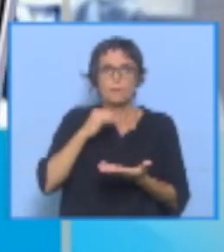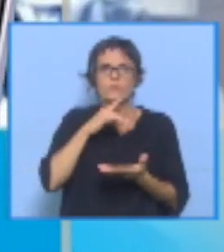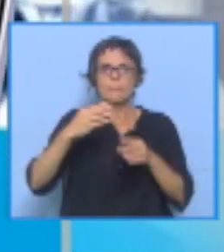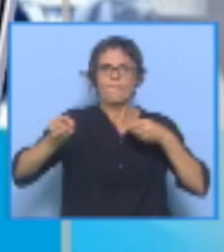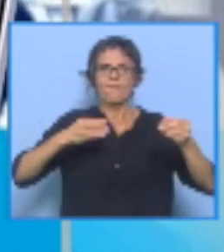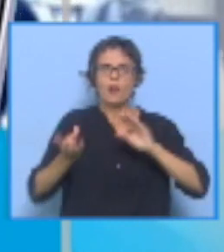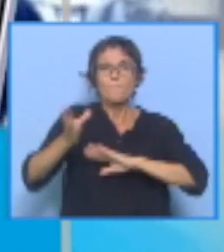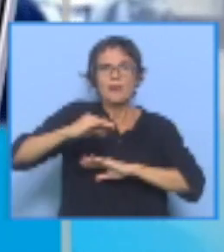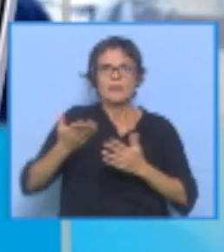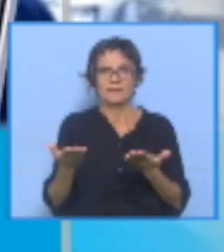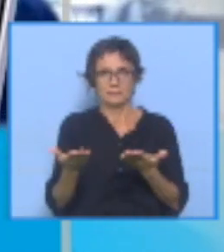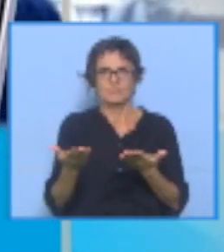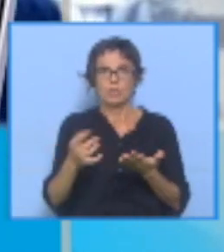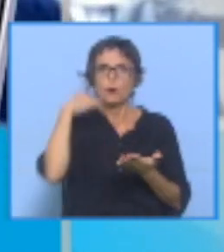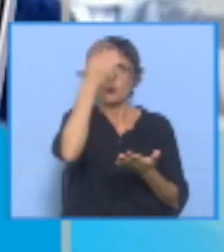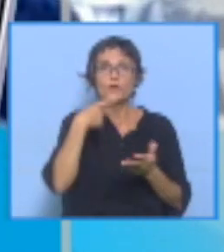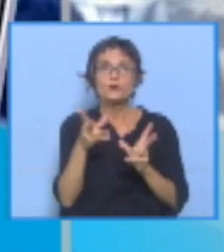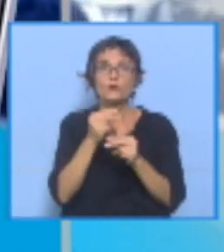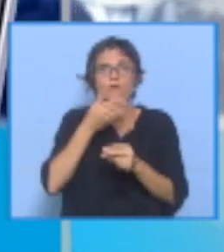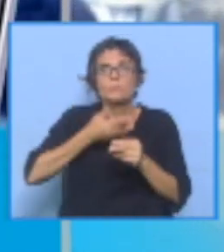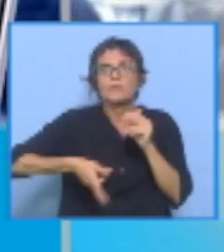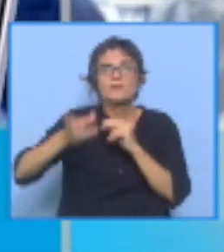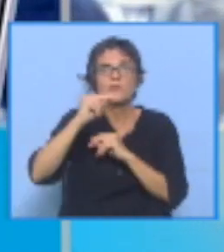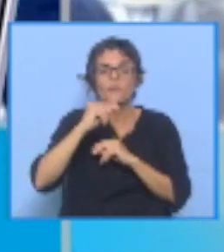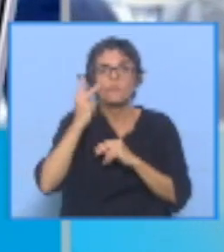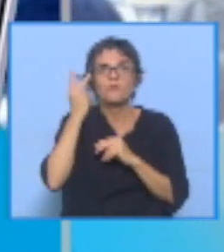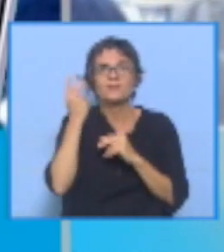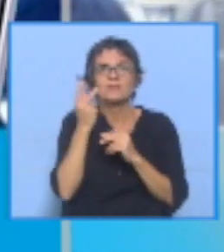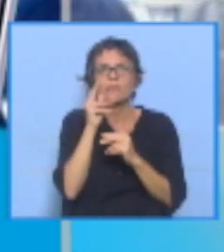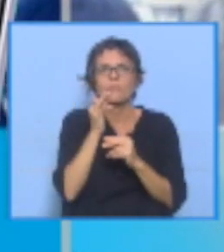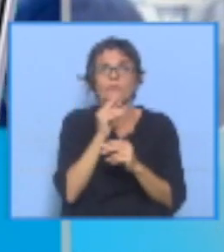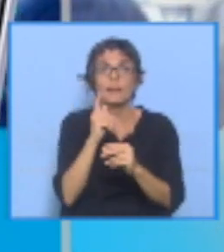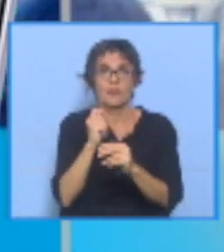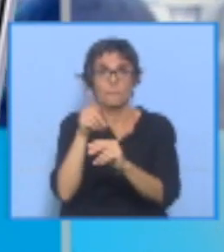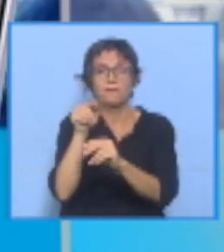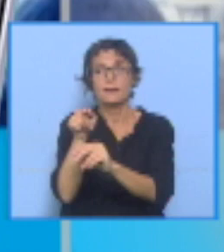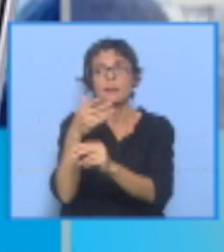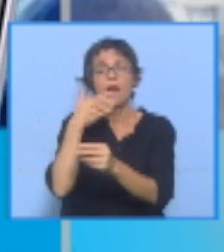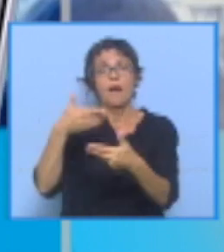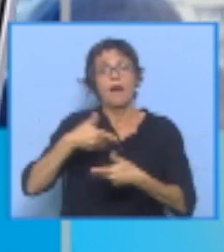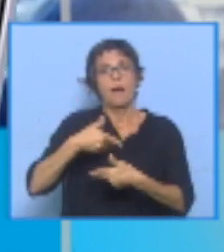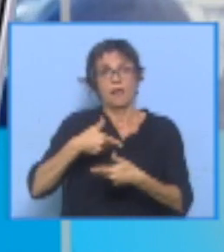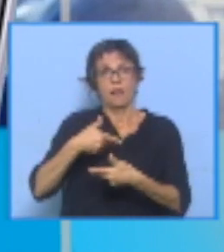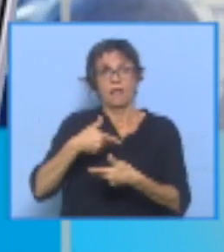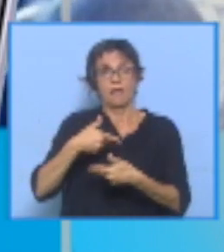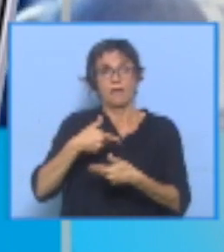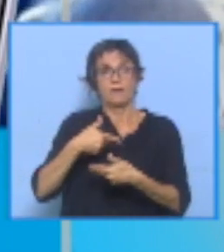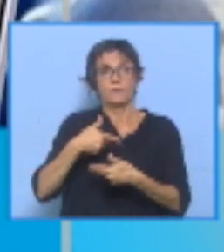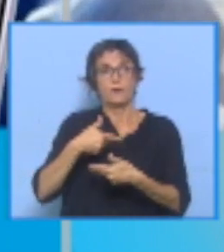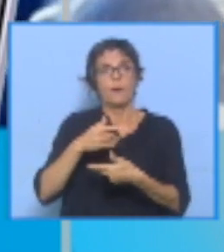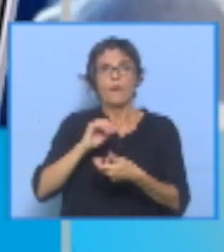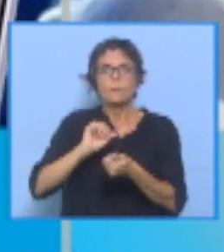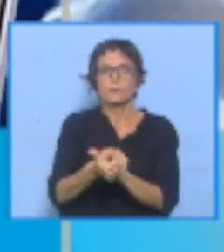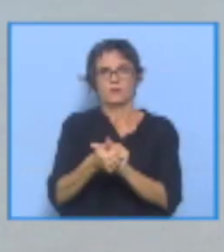rostos novos, experiências novas de viver a fé ajudam-nos a mudar e a melhorar. E